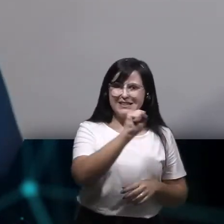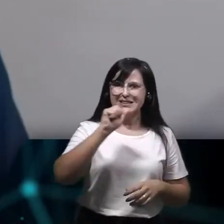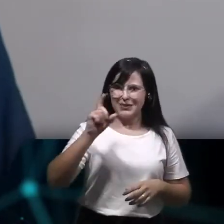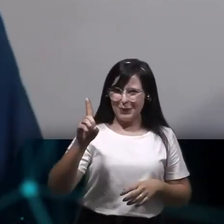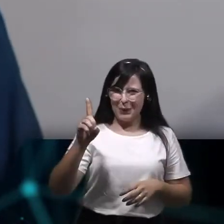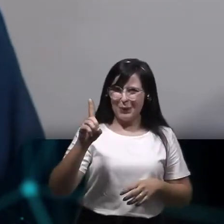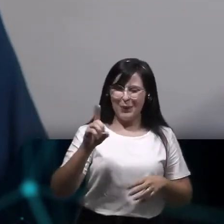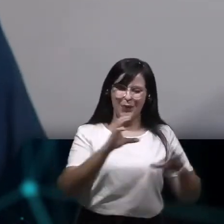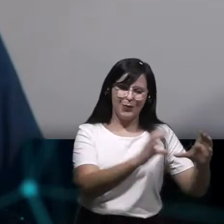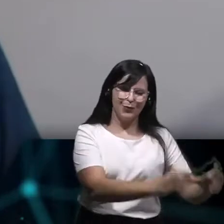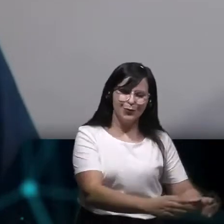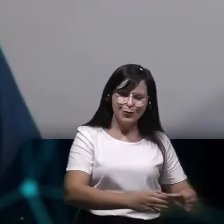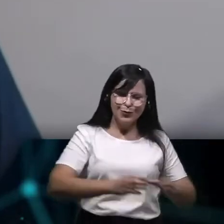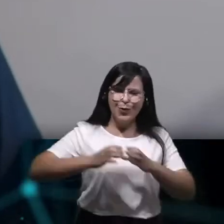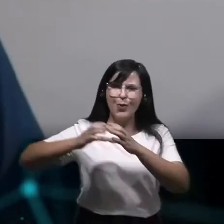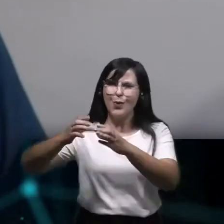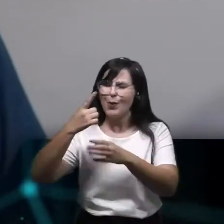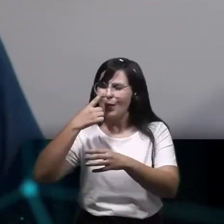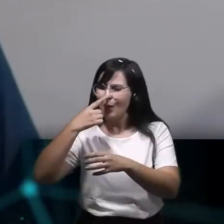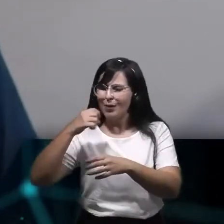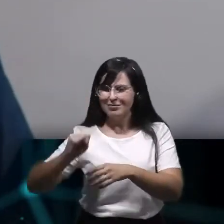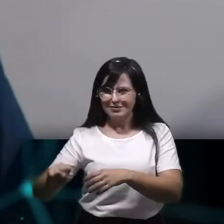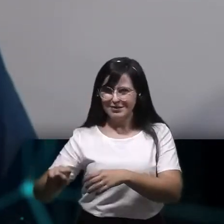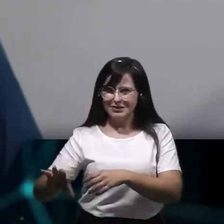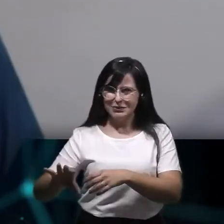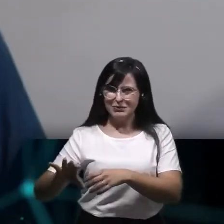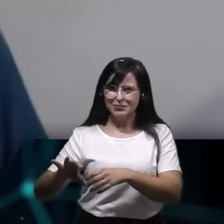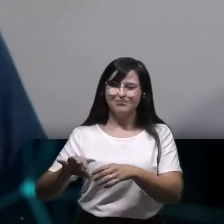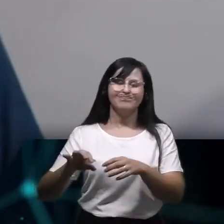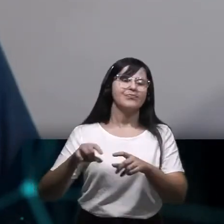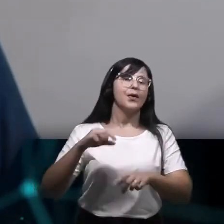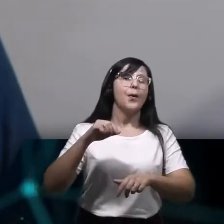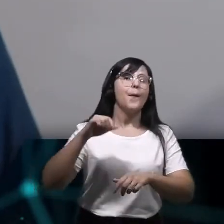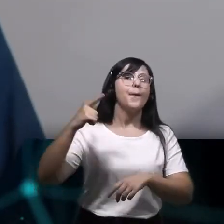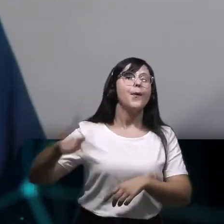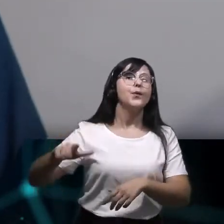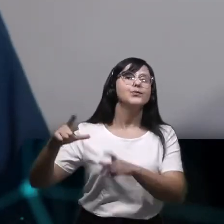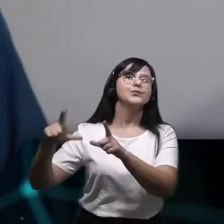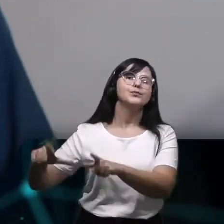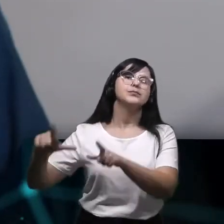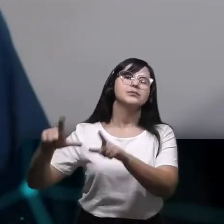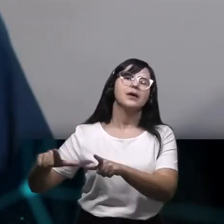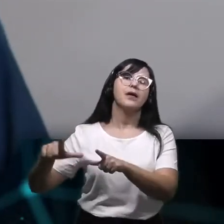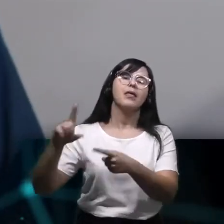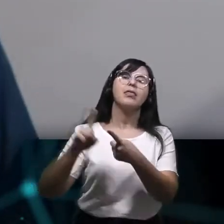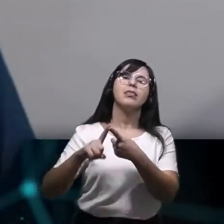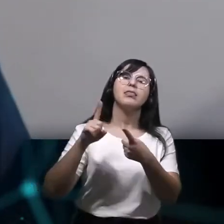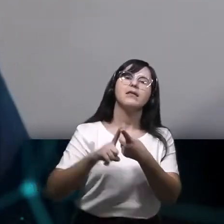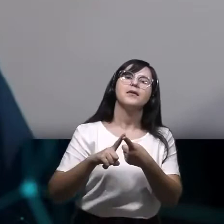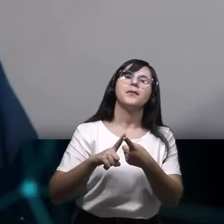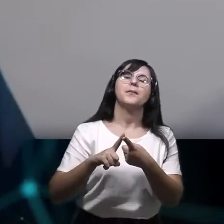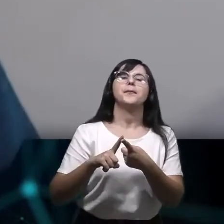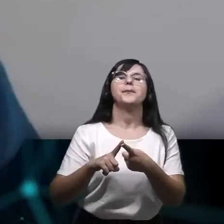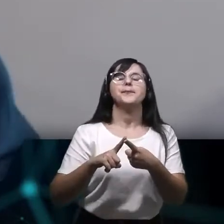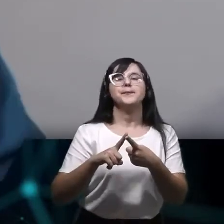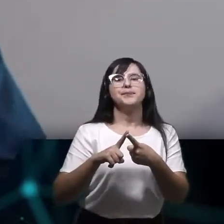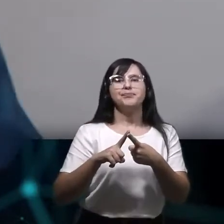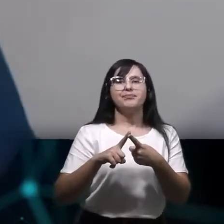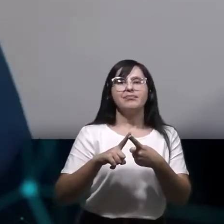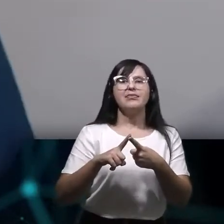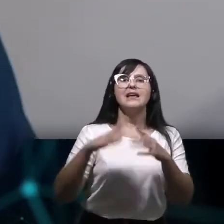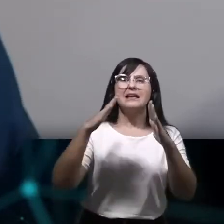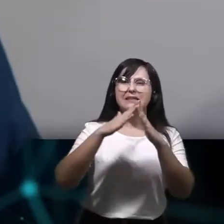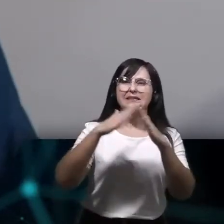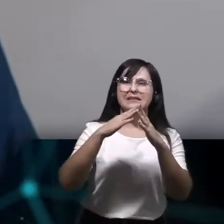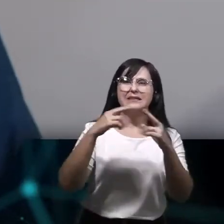lixão aqui de São Domingo. Na verdade, São Domingo, boa parte, né, das periferias, feito Casa das Caixas, Serrano, praticamente é um